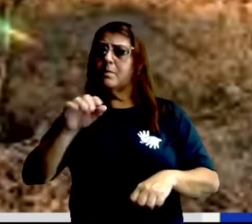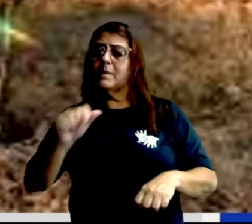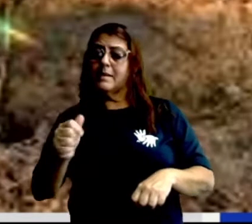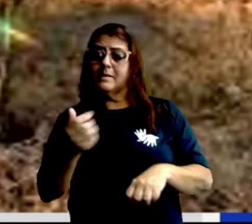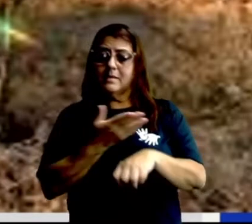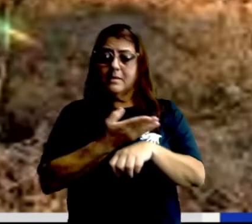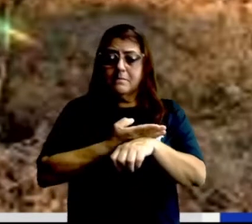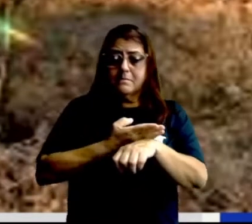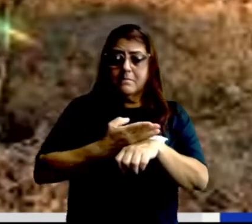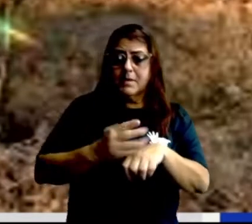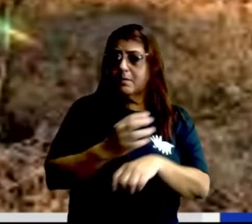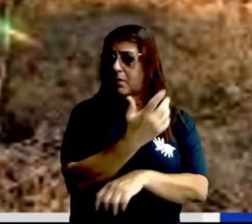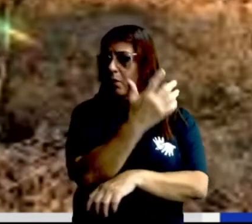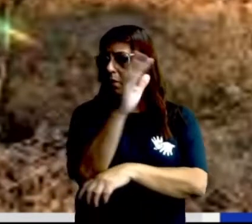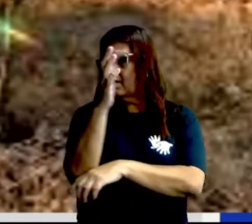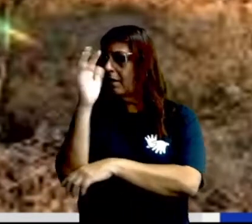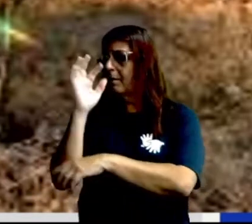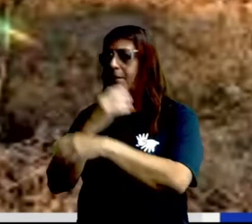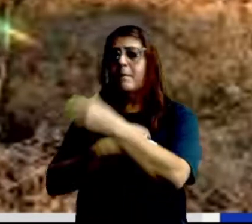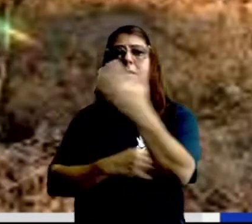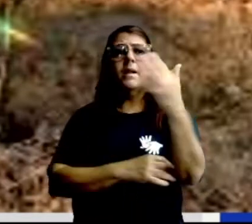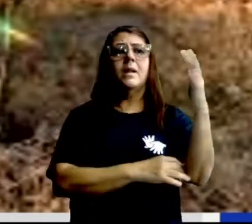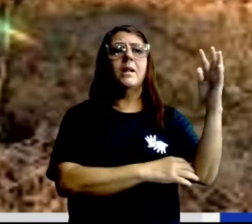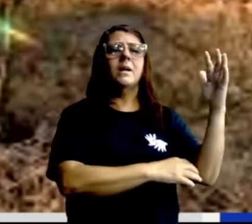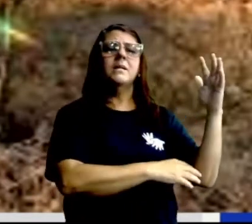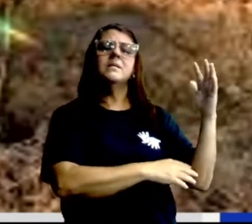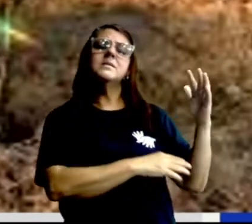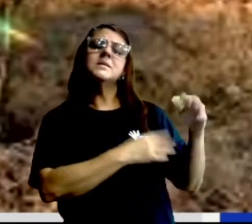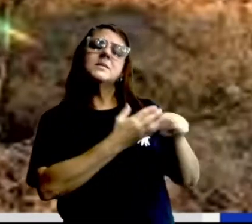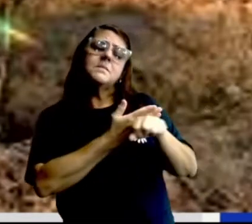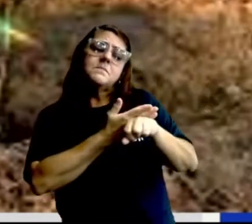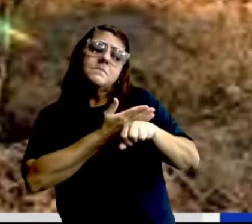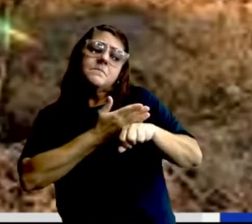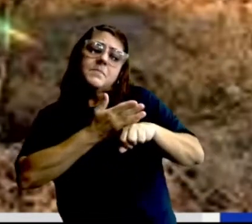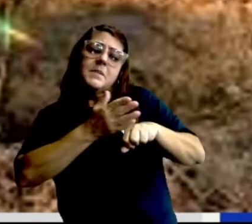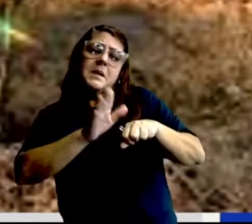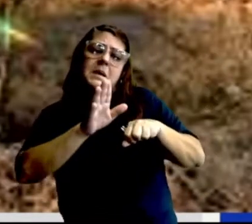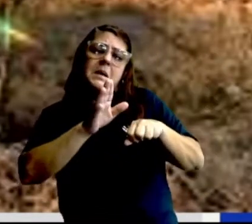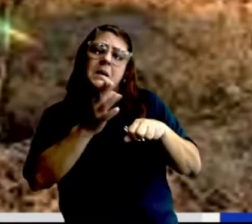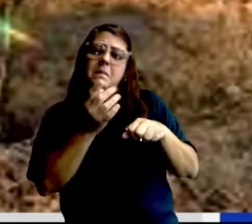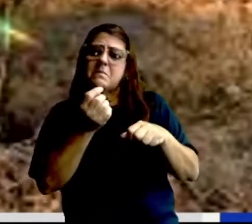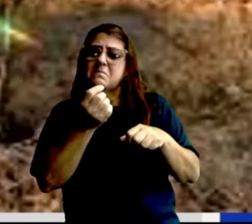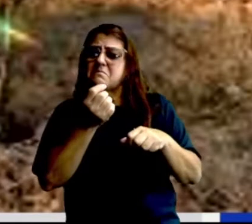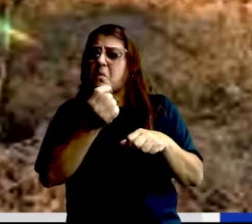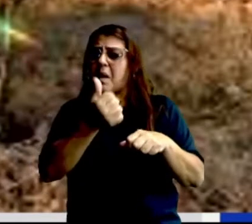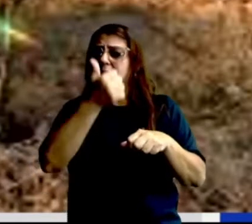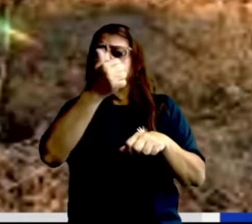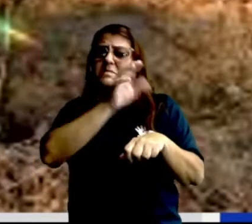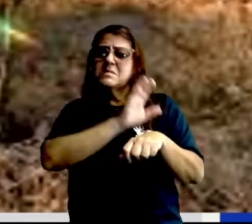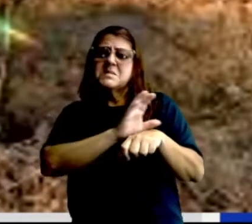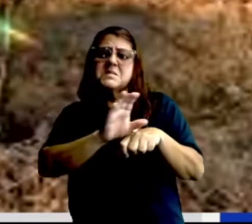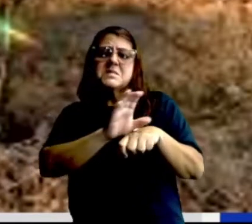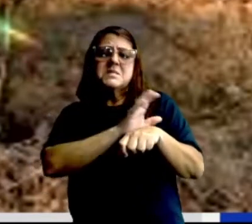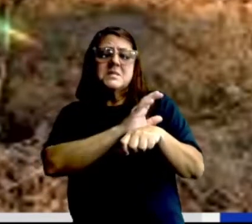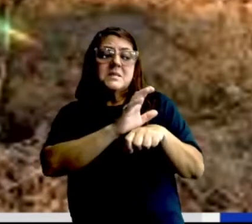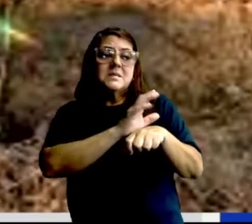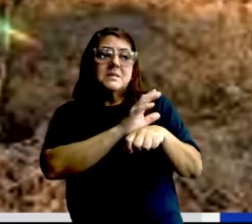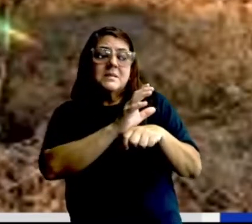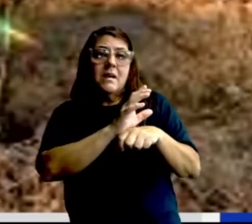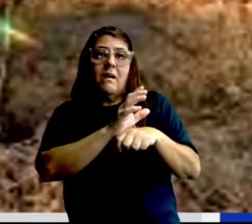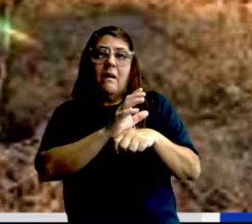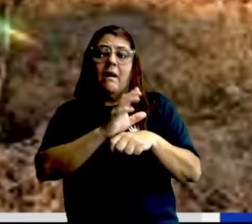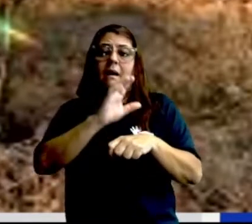Porque nessa época mesmo de seca eles ficam com aspecto todo acinzentado e essa